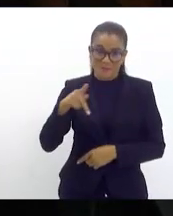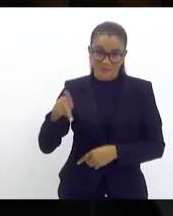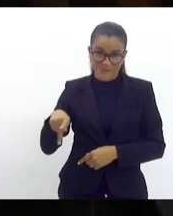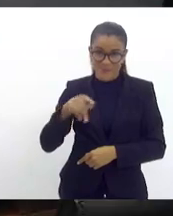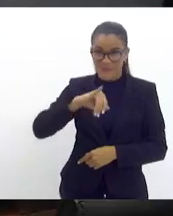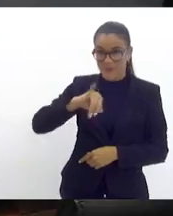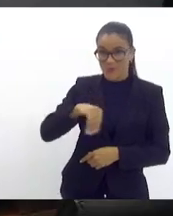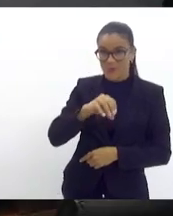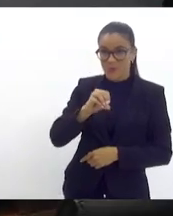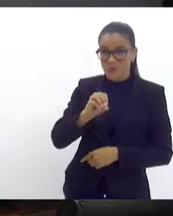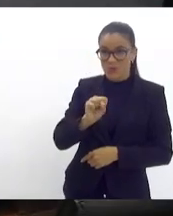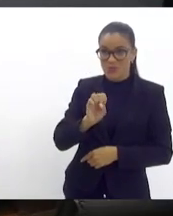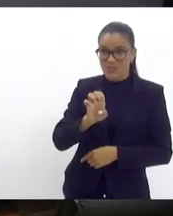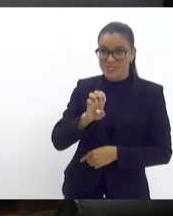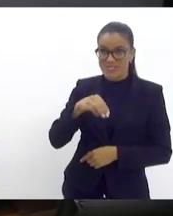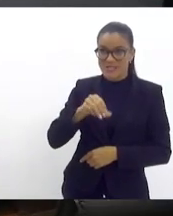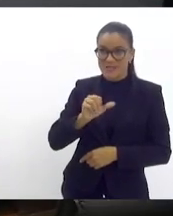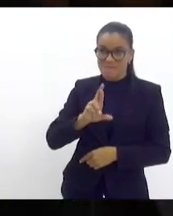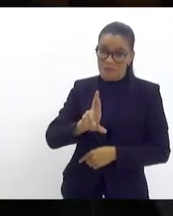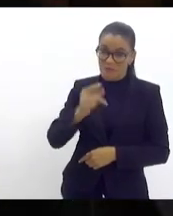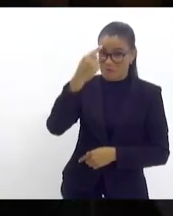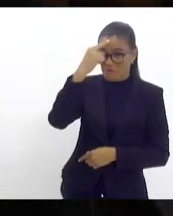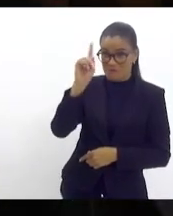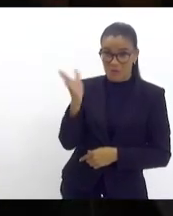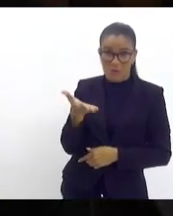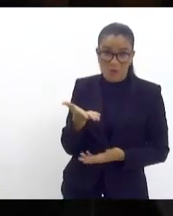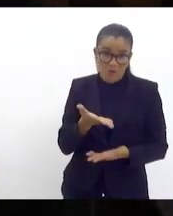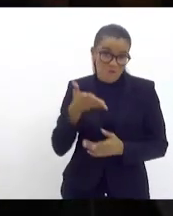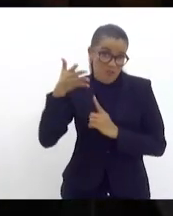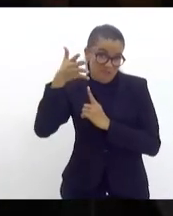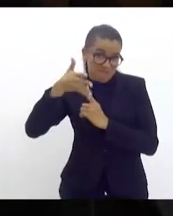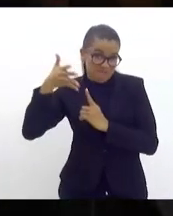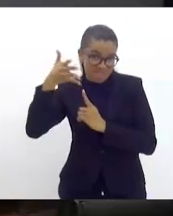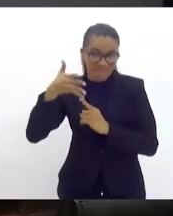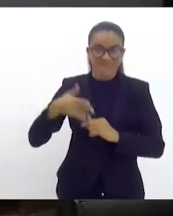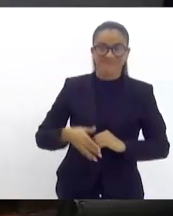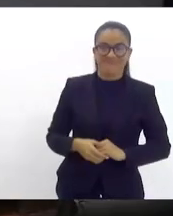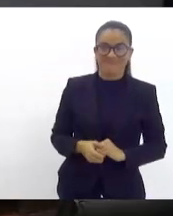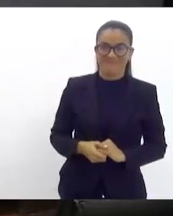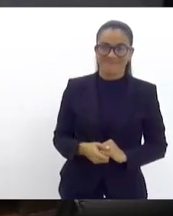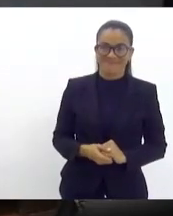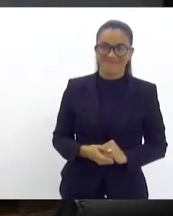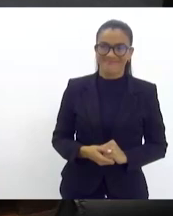também tá aqui plenário não sei se vai fazer hoje usar a palavra